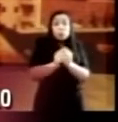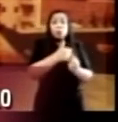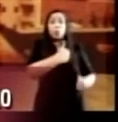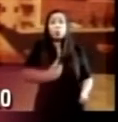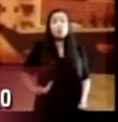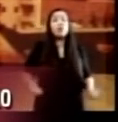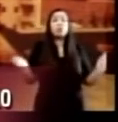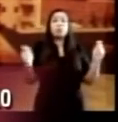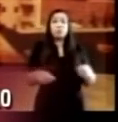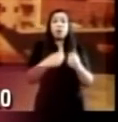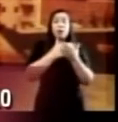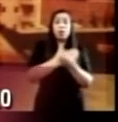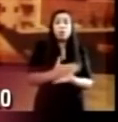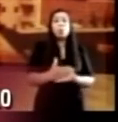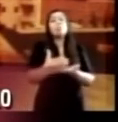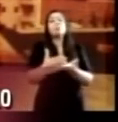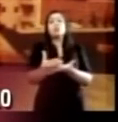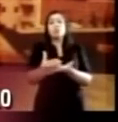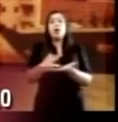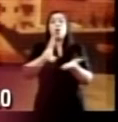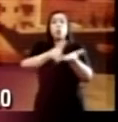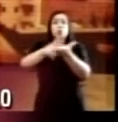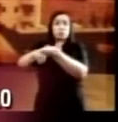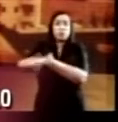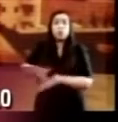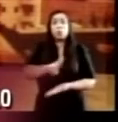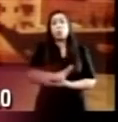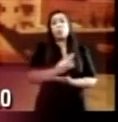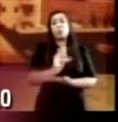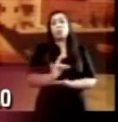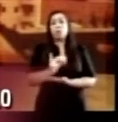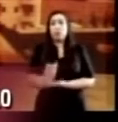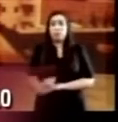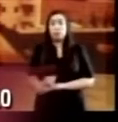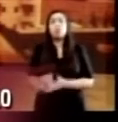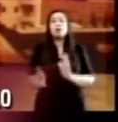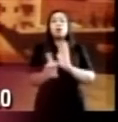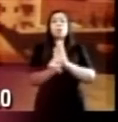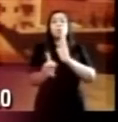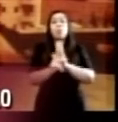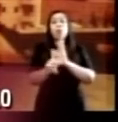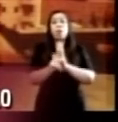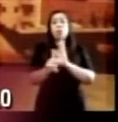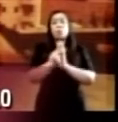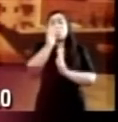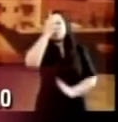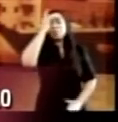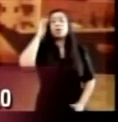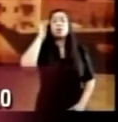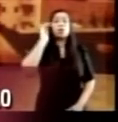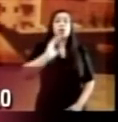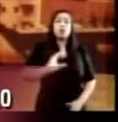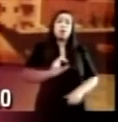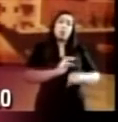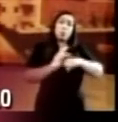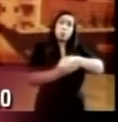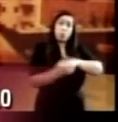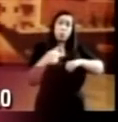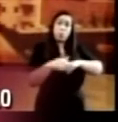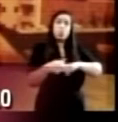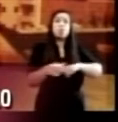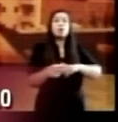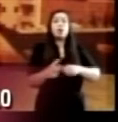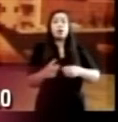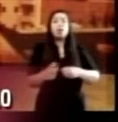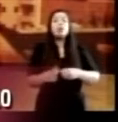poderiam começar a redimensionar os leitos de UTI que foram destinados a pacientes da Covid-19 e, portanto,